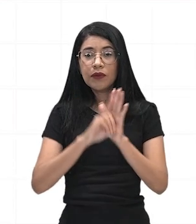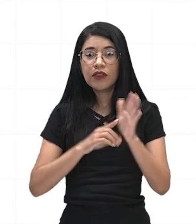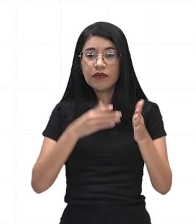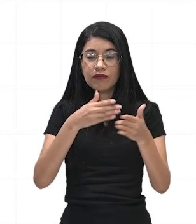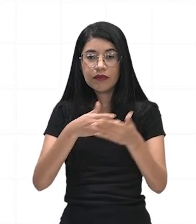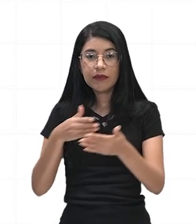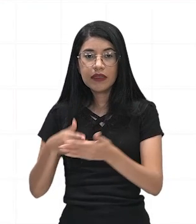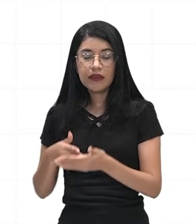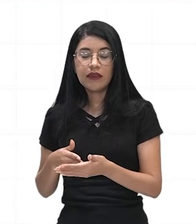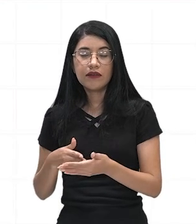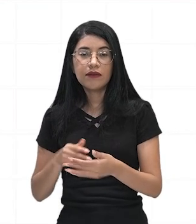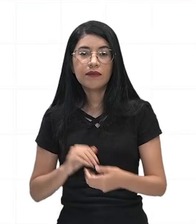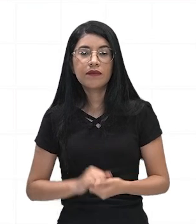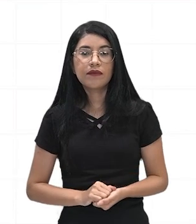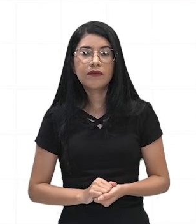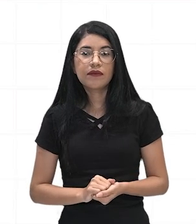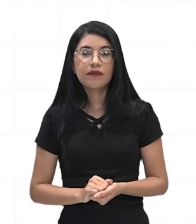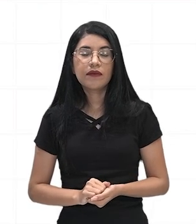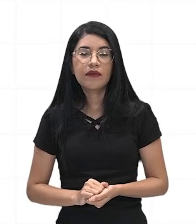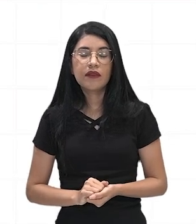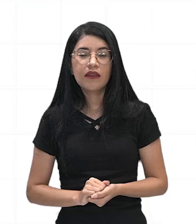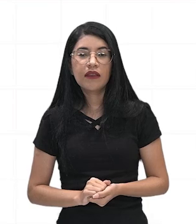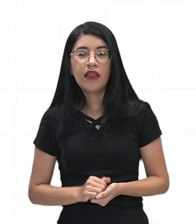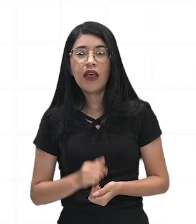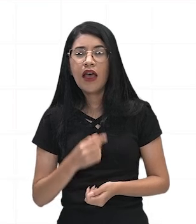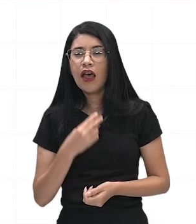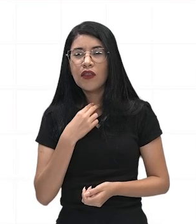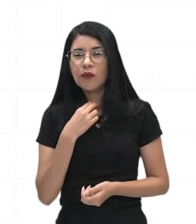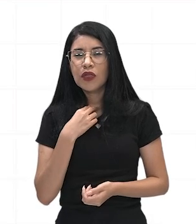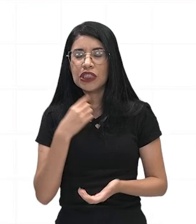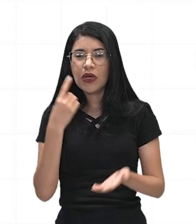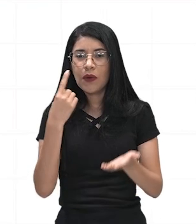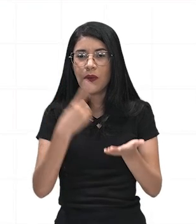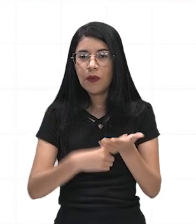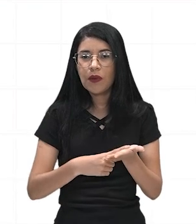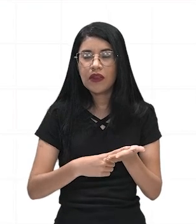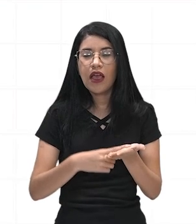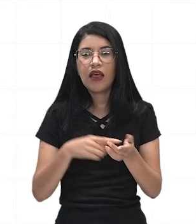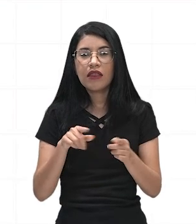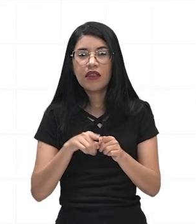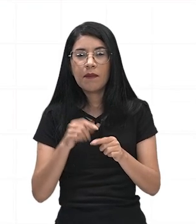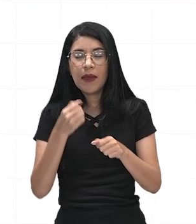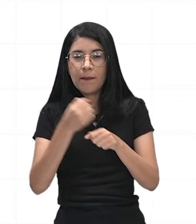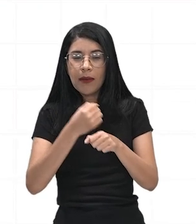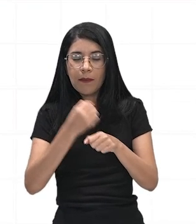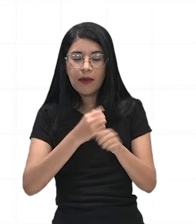limitados. As mulheres não podiam fazer contratos ou possuir propriedades em